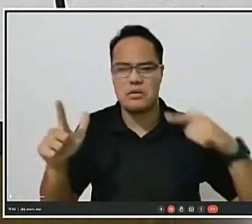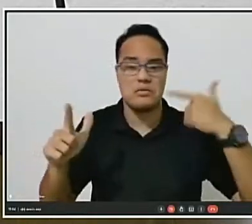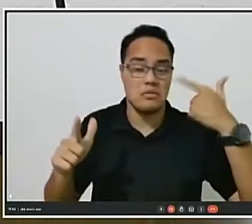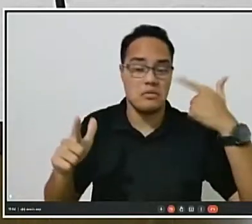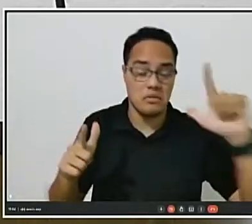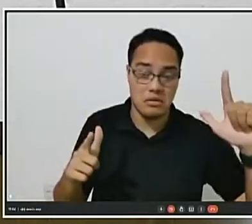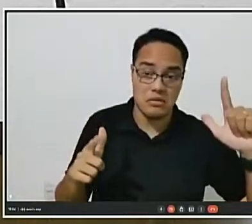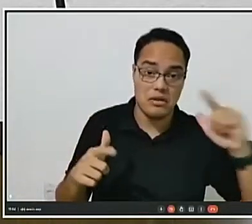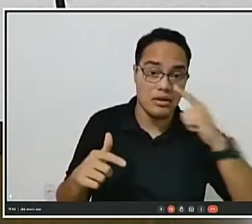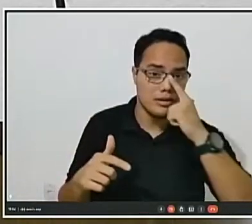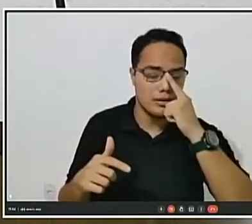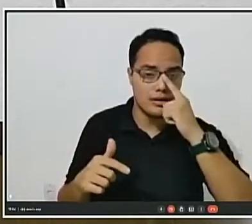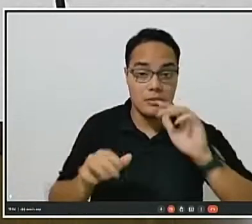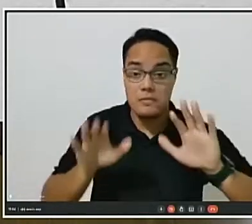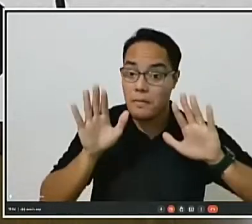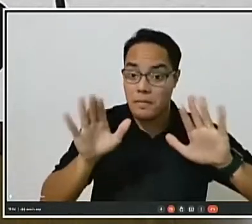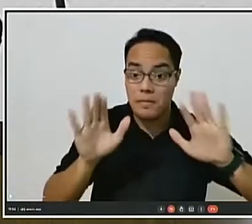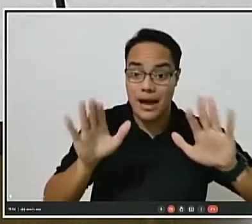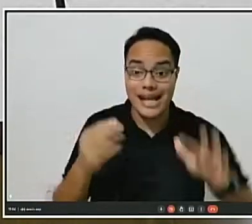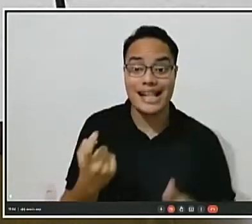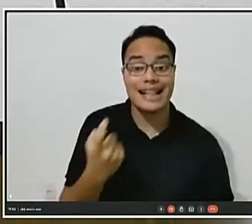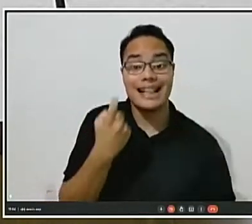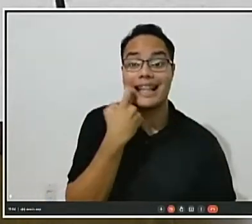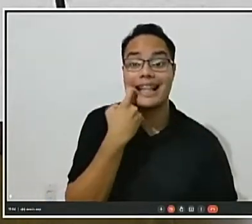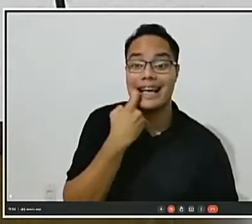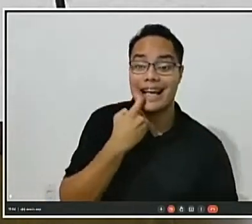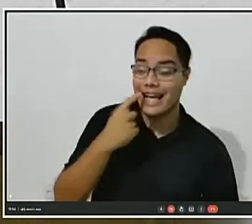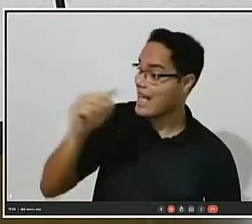Então, neste dia, será...